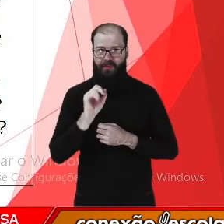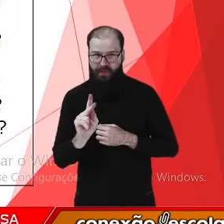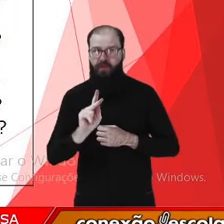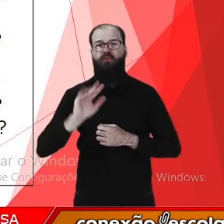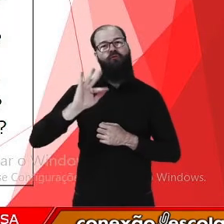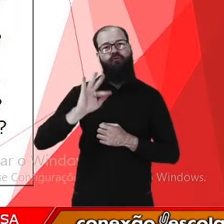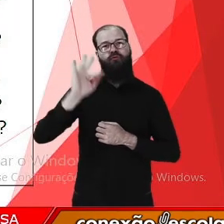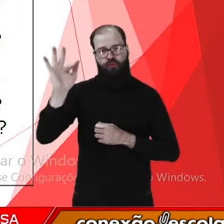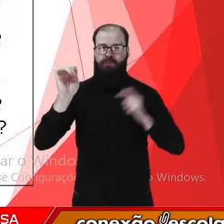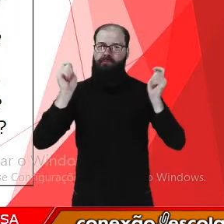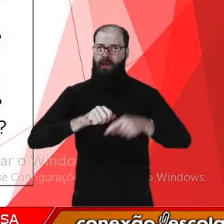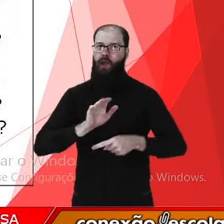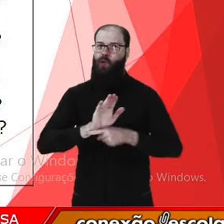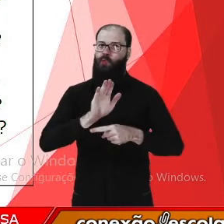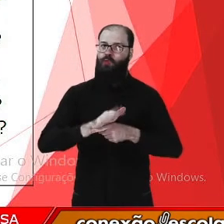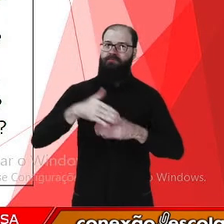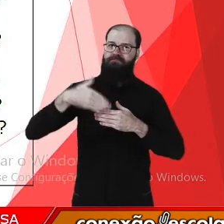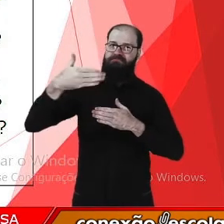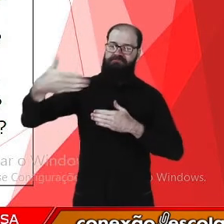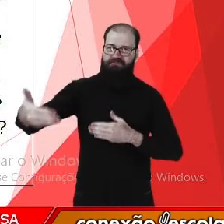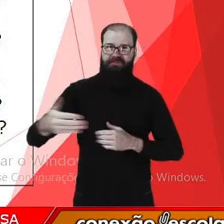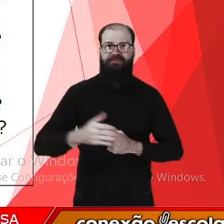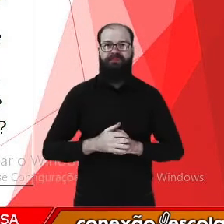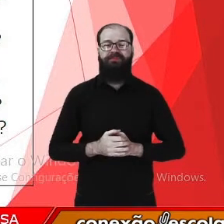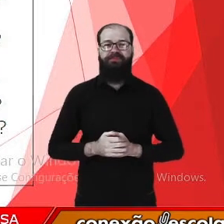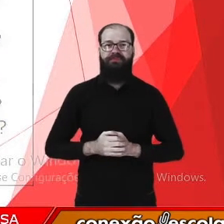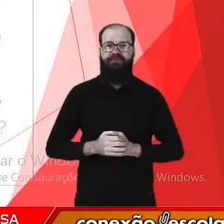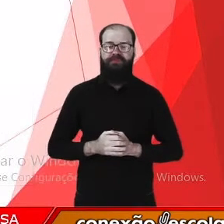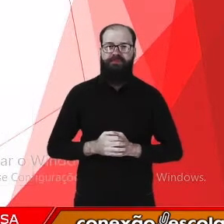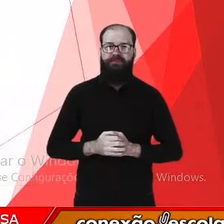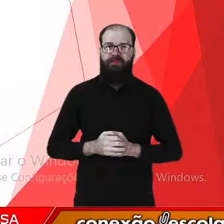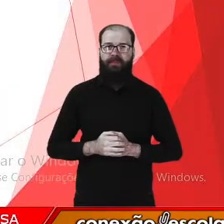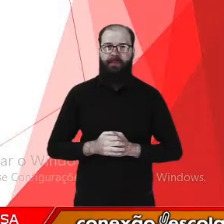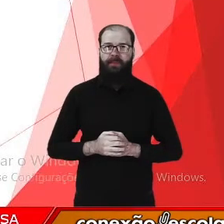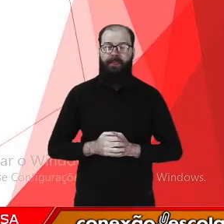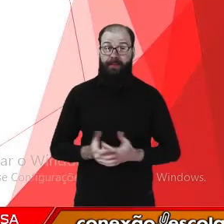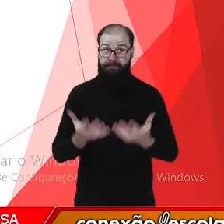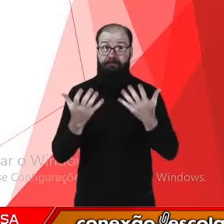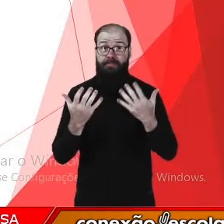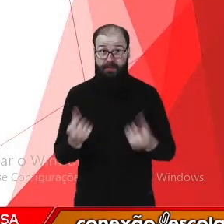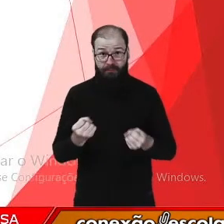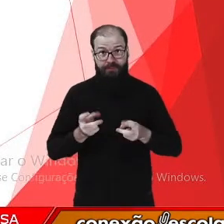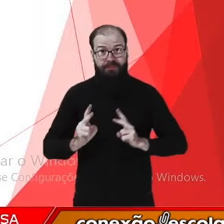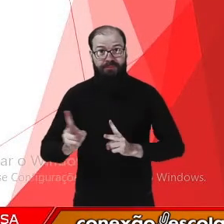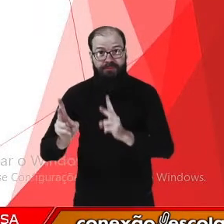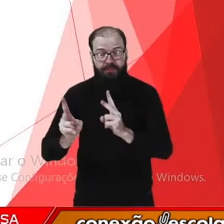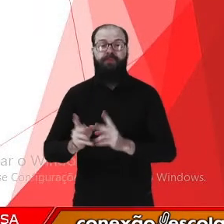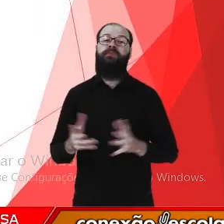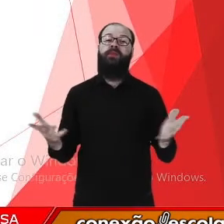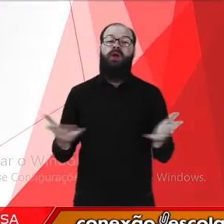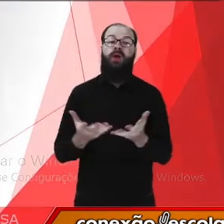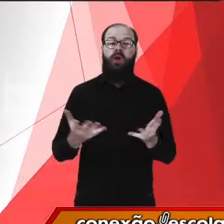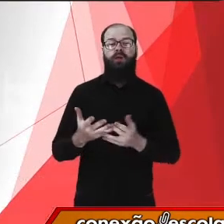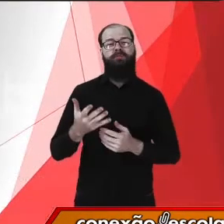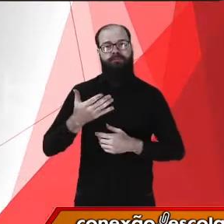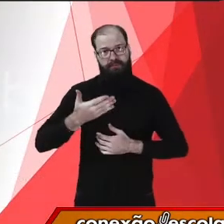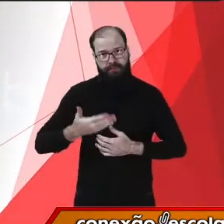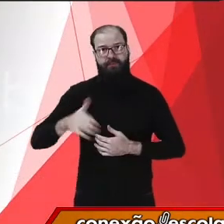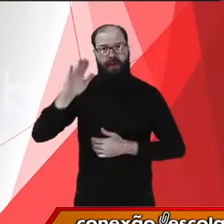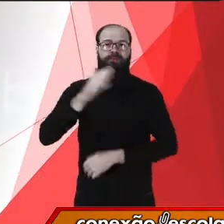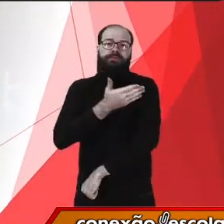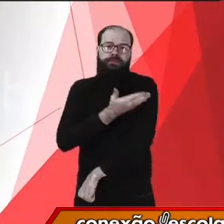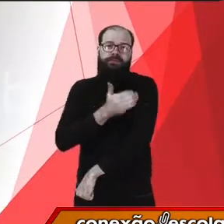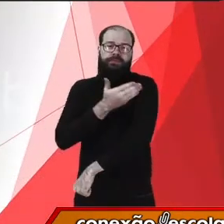vai te ajudar em conteúdos futuros. Ok? Vamos adiante agora para uma parte de